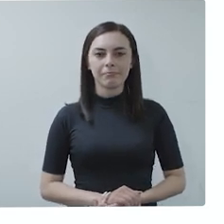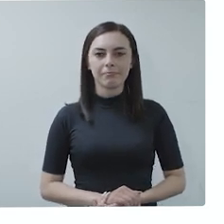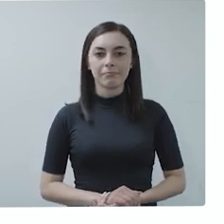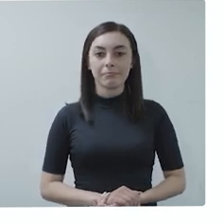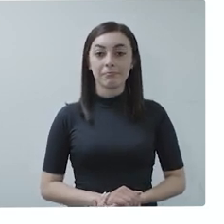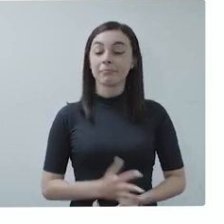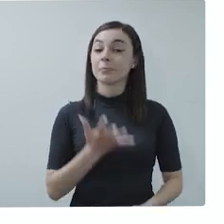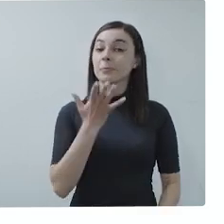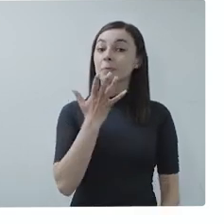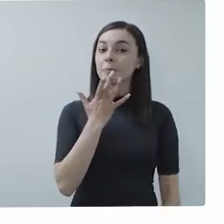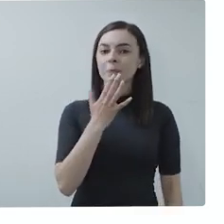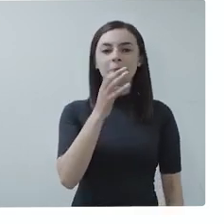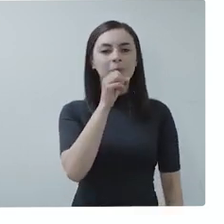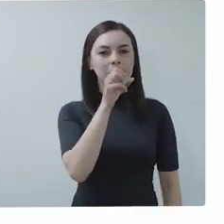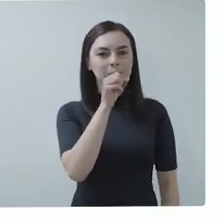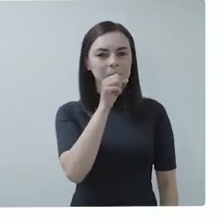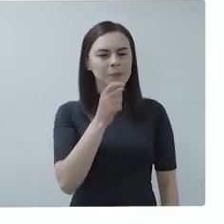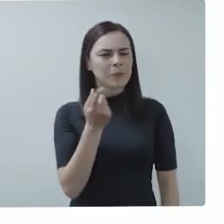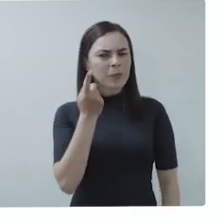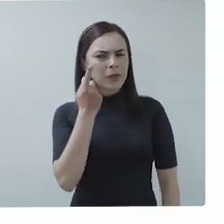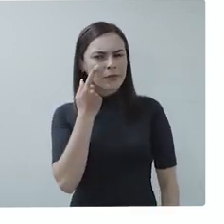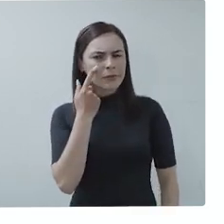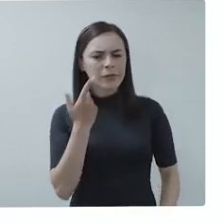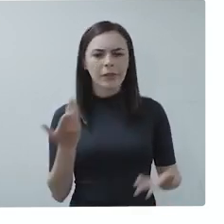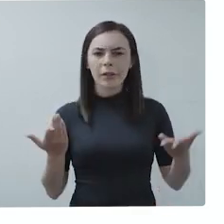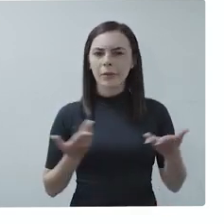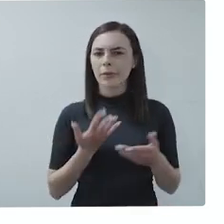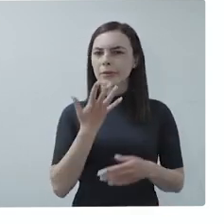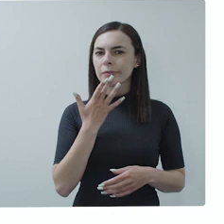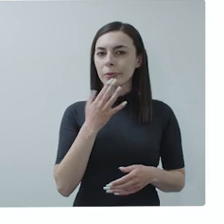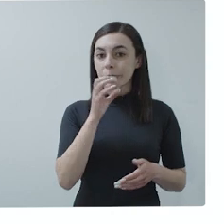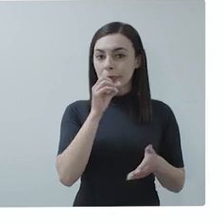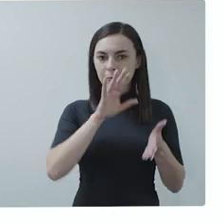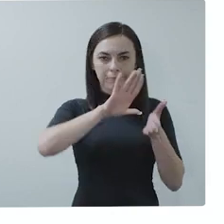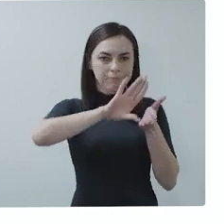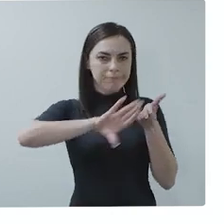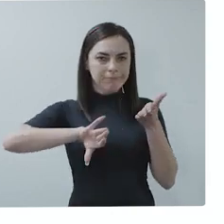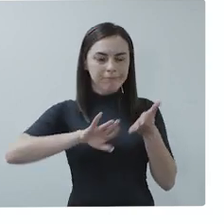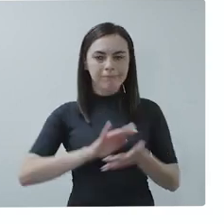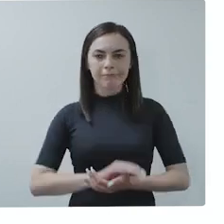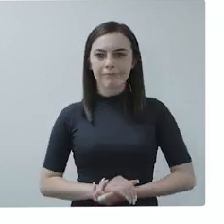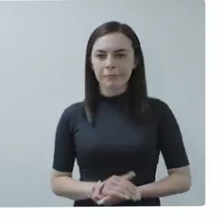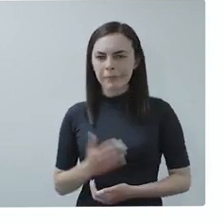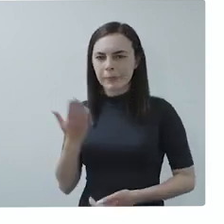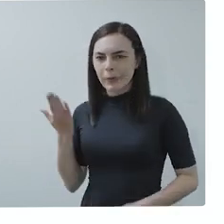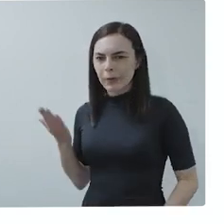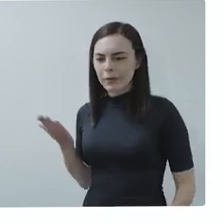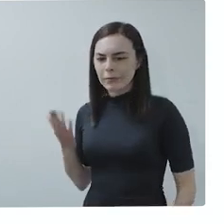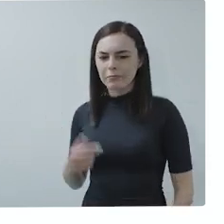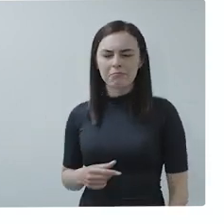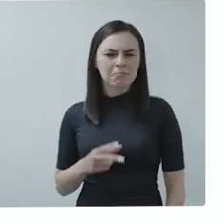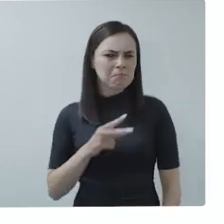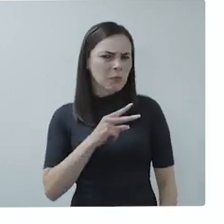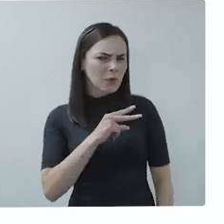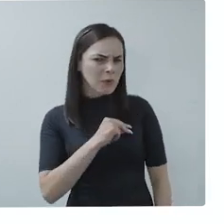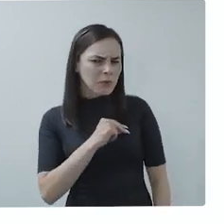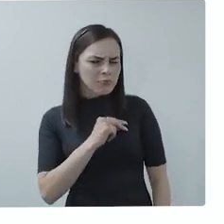Parou no laranja. Vamos ver, vamos tirar aqui a cor laranja. Olha lá.